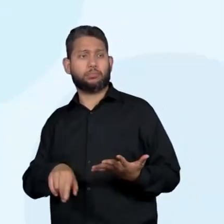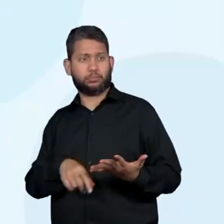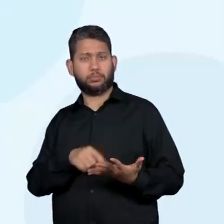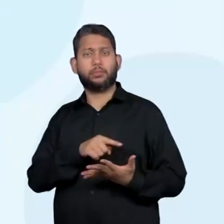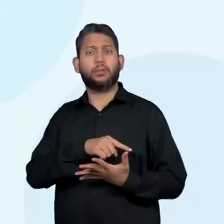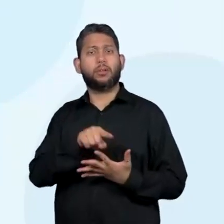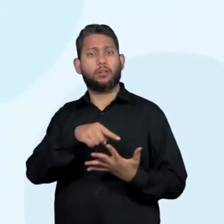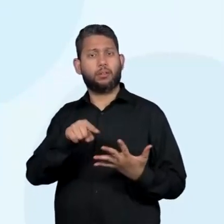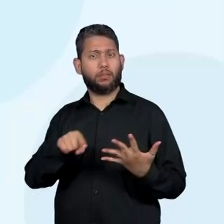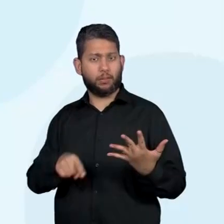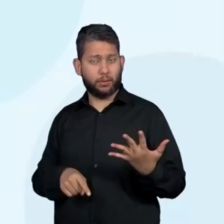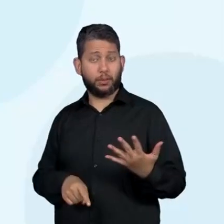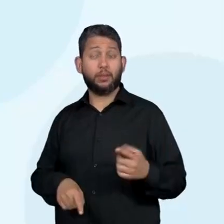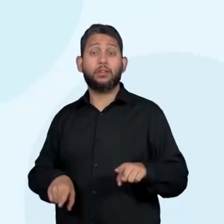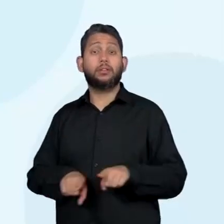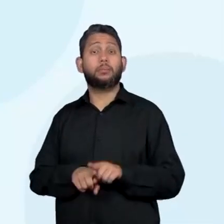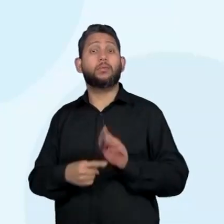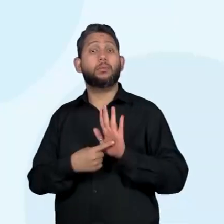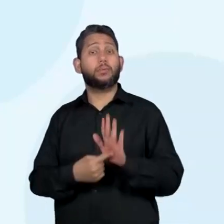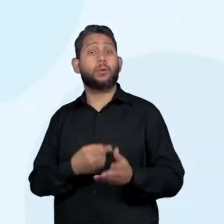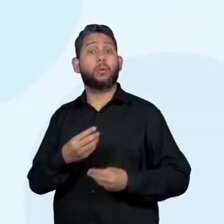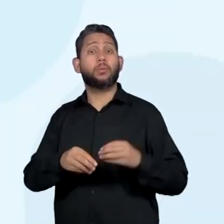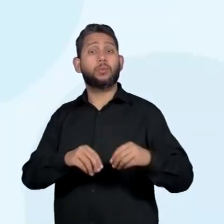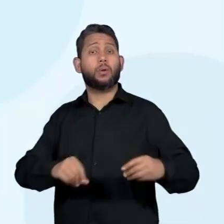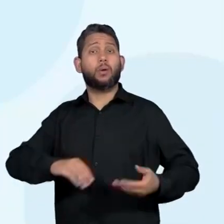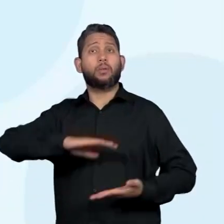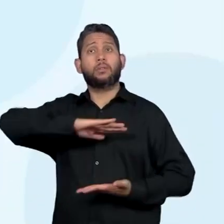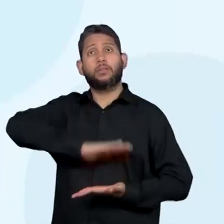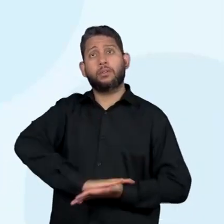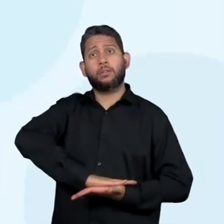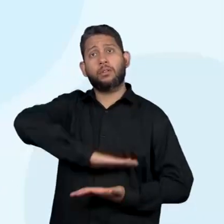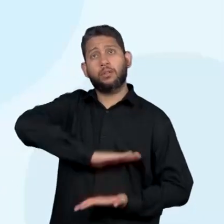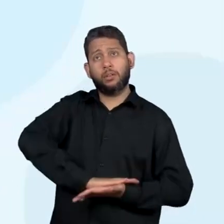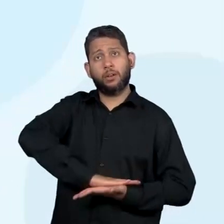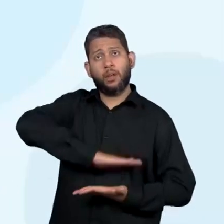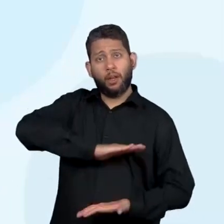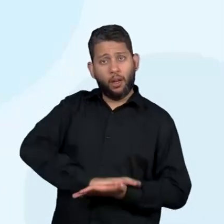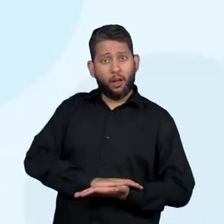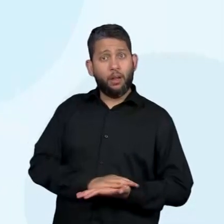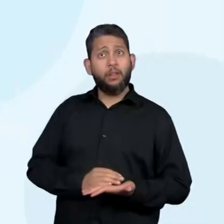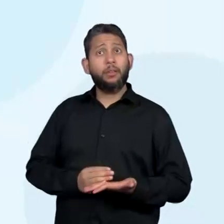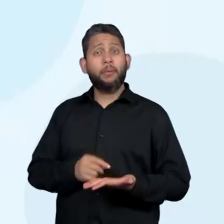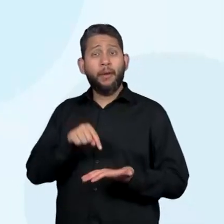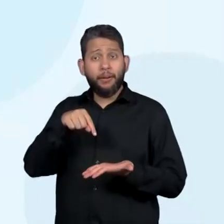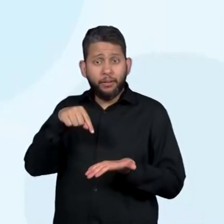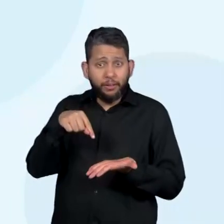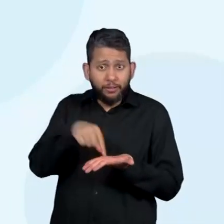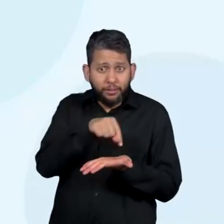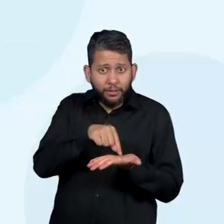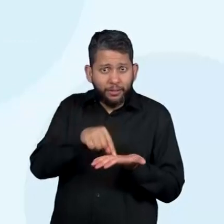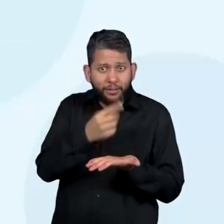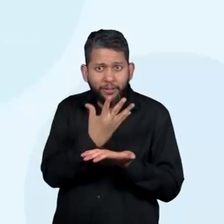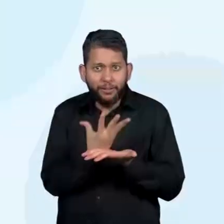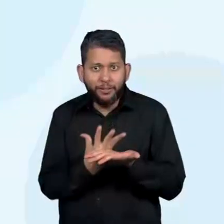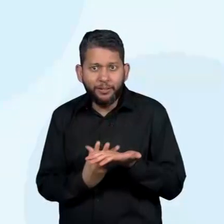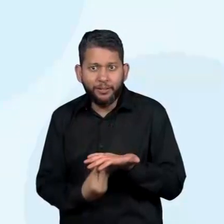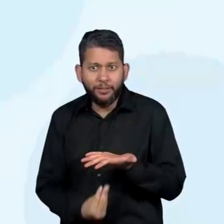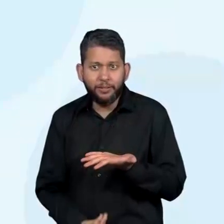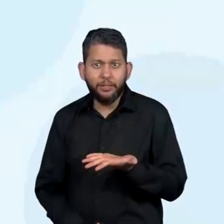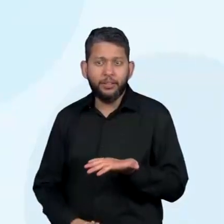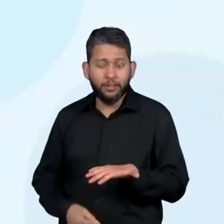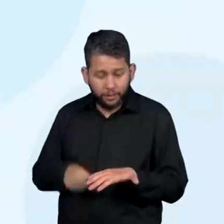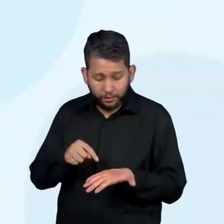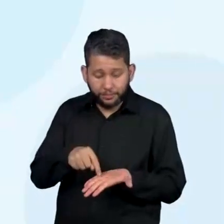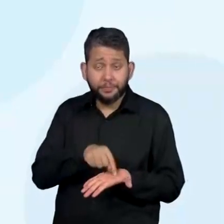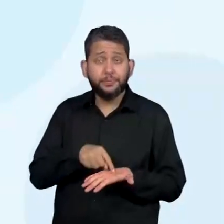pouquinho sobre a compactação desse solo e também sobre a porosidade. Isso